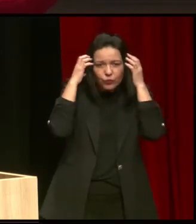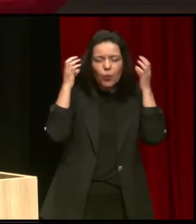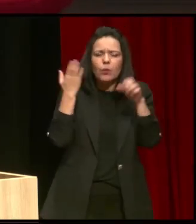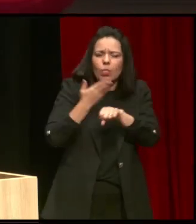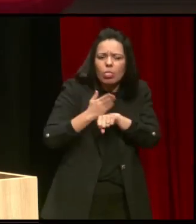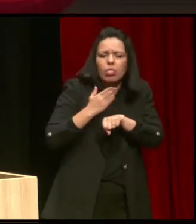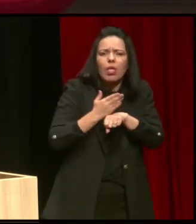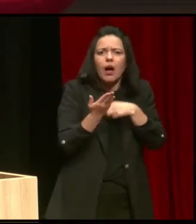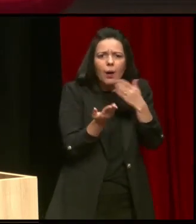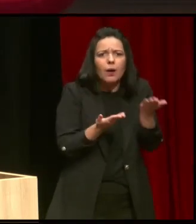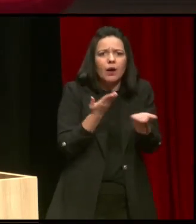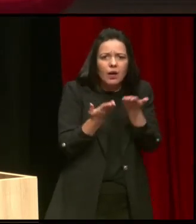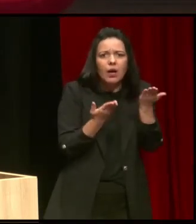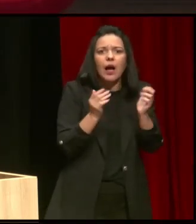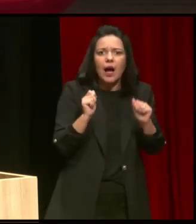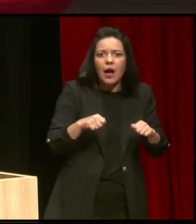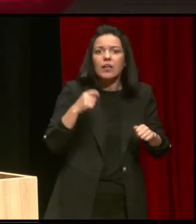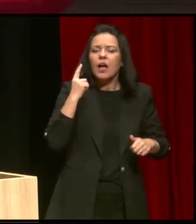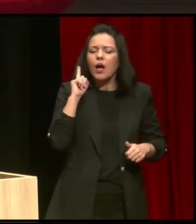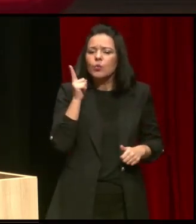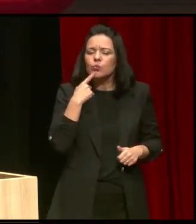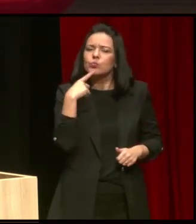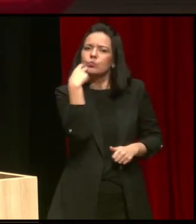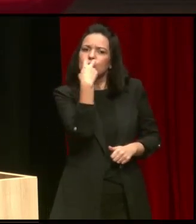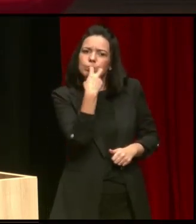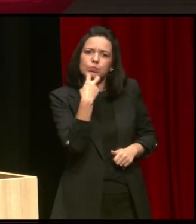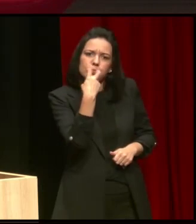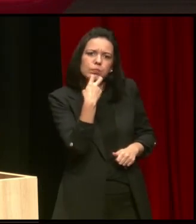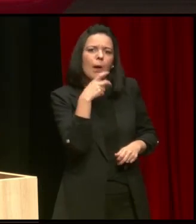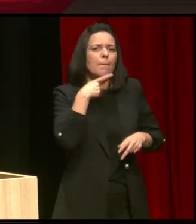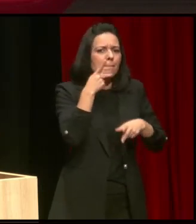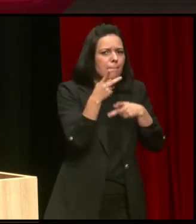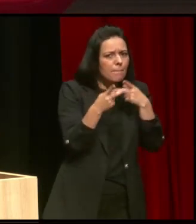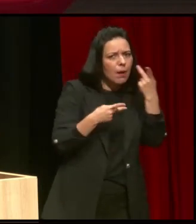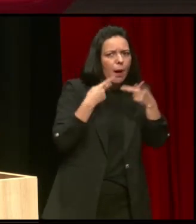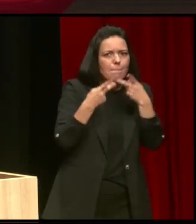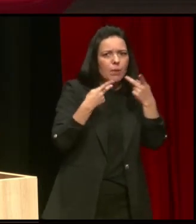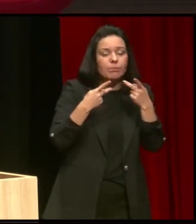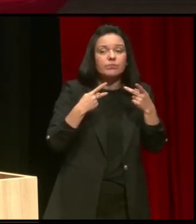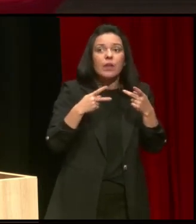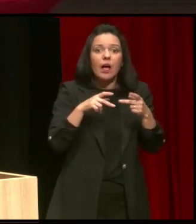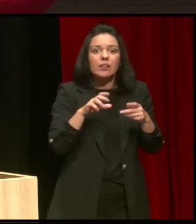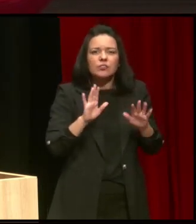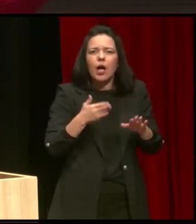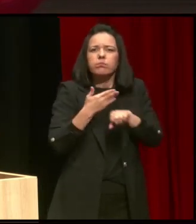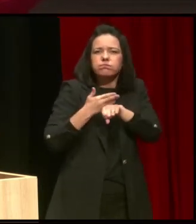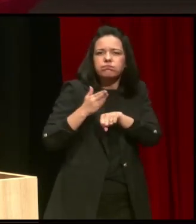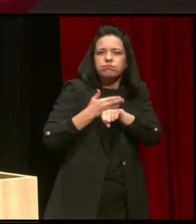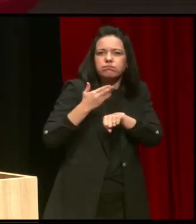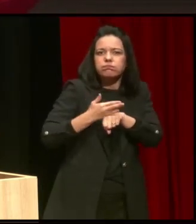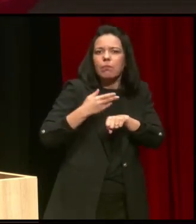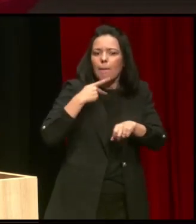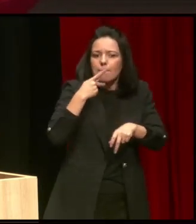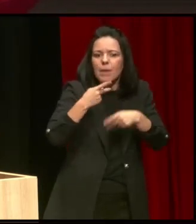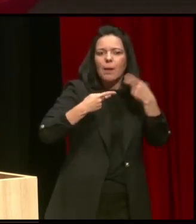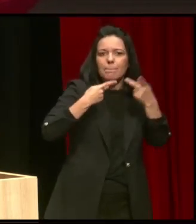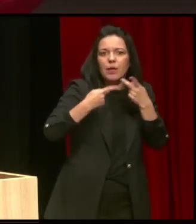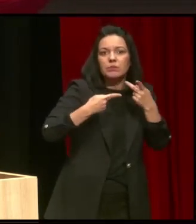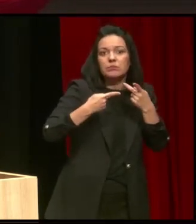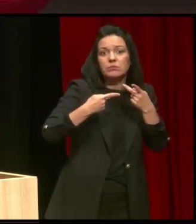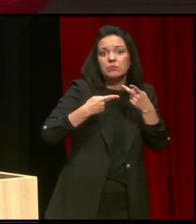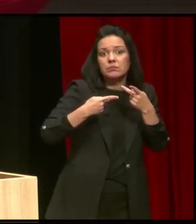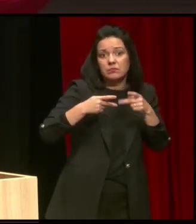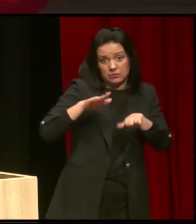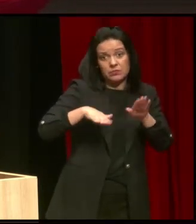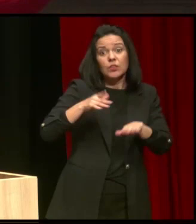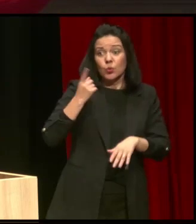começar a falar, vai exercitar os músculos da corda vocal, porque as cordas vocais também têm músculo. Tem que fazer exercício. Como a gente fala o tempo todo,